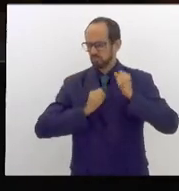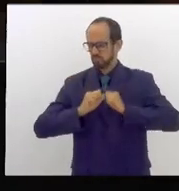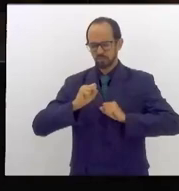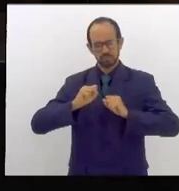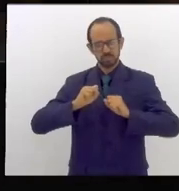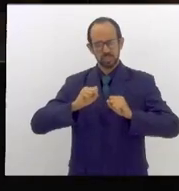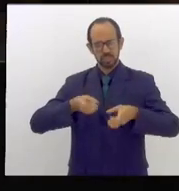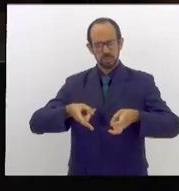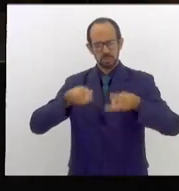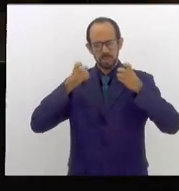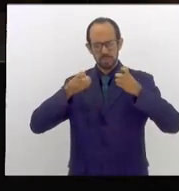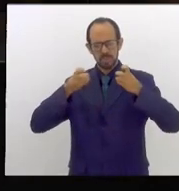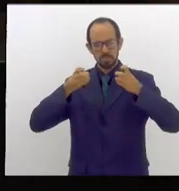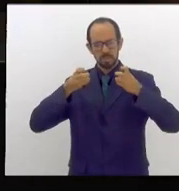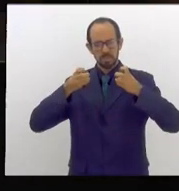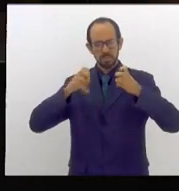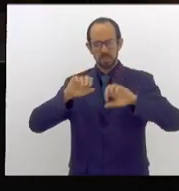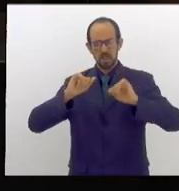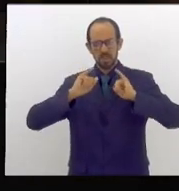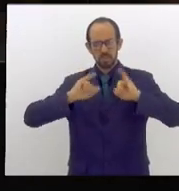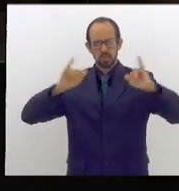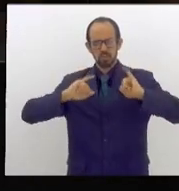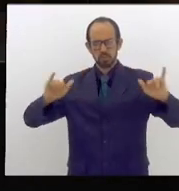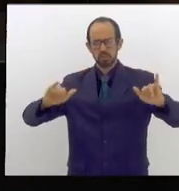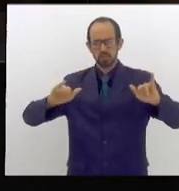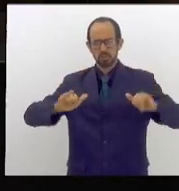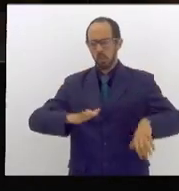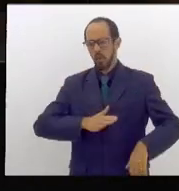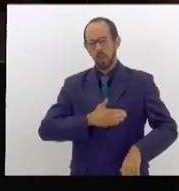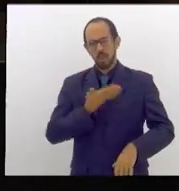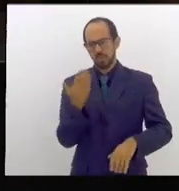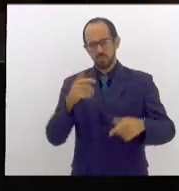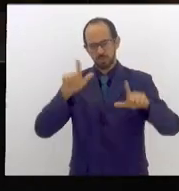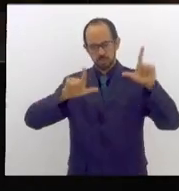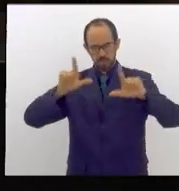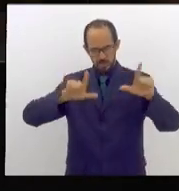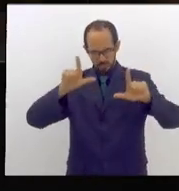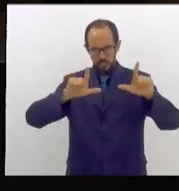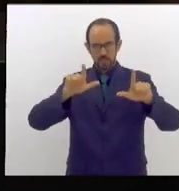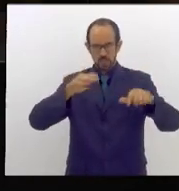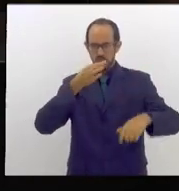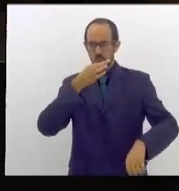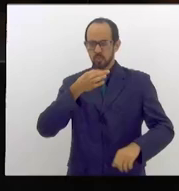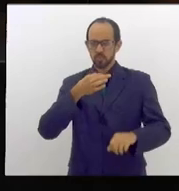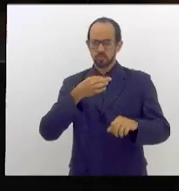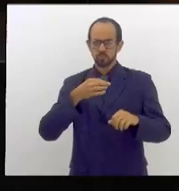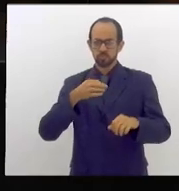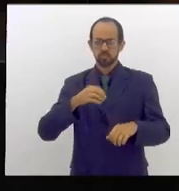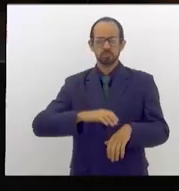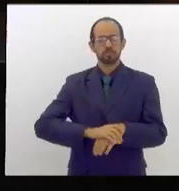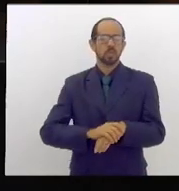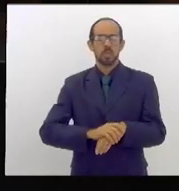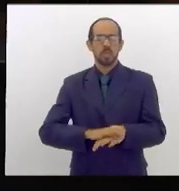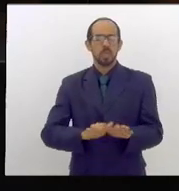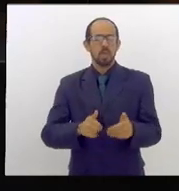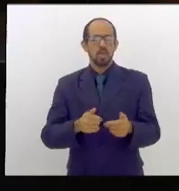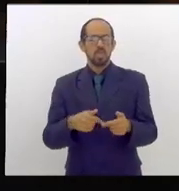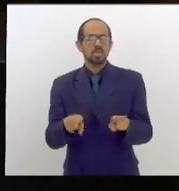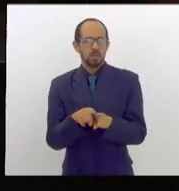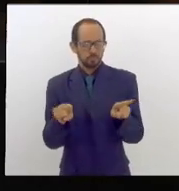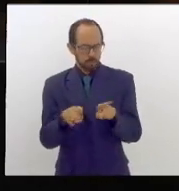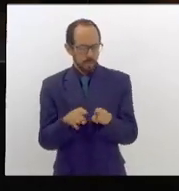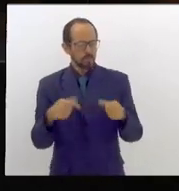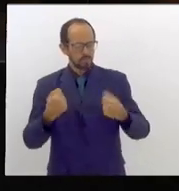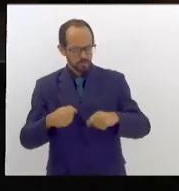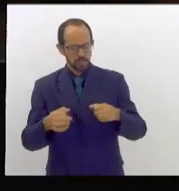temos visto todos os dias nos jornais e na televisão e aí também é inegável observar